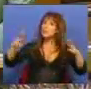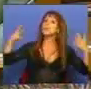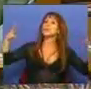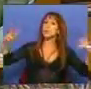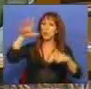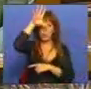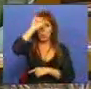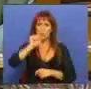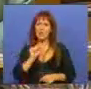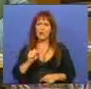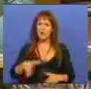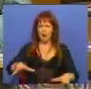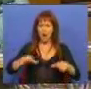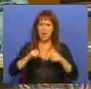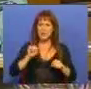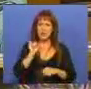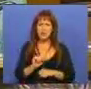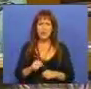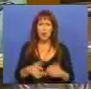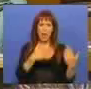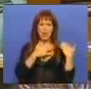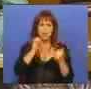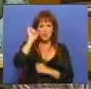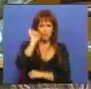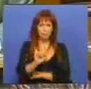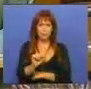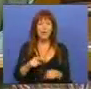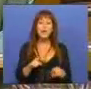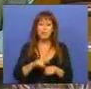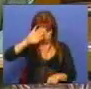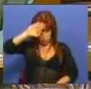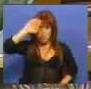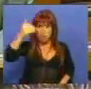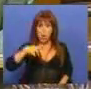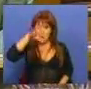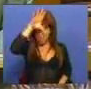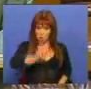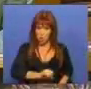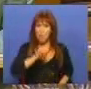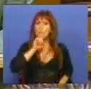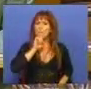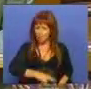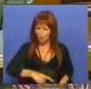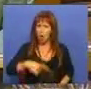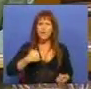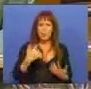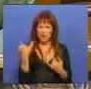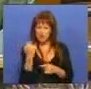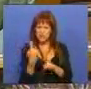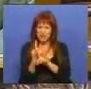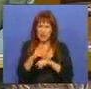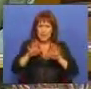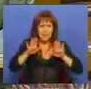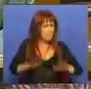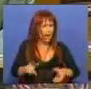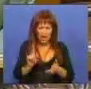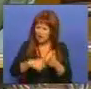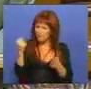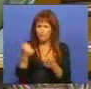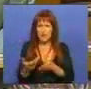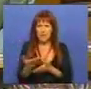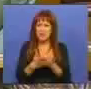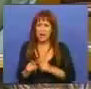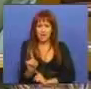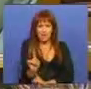que o Governo assuma as suas responsabilidades, porque sabem que o Governo tem instrumentos para travar o fim do